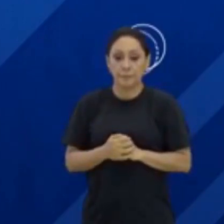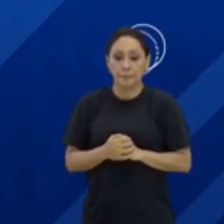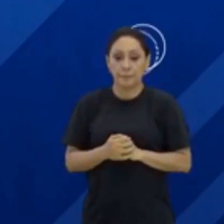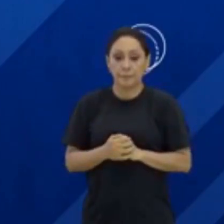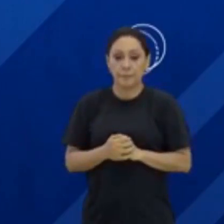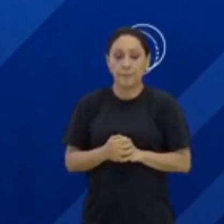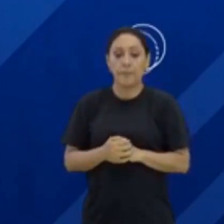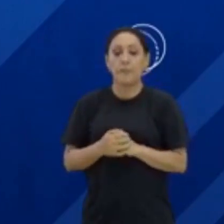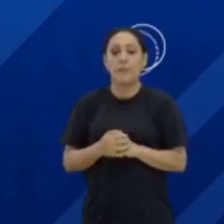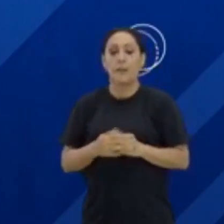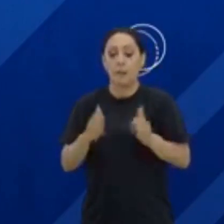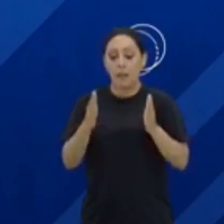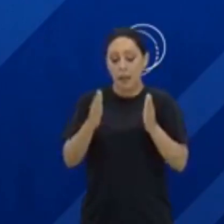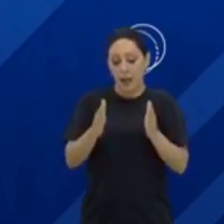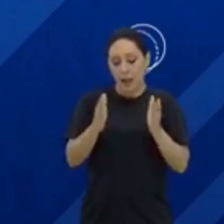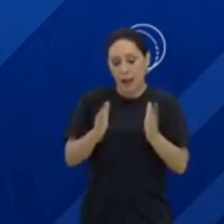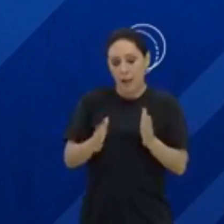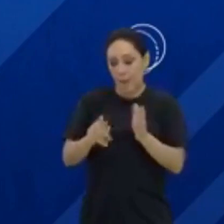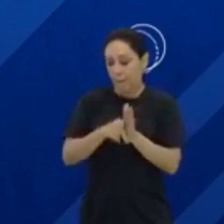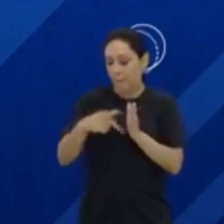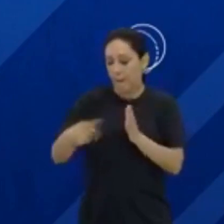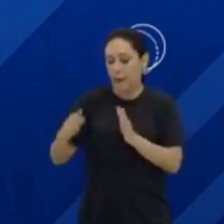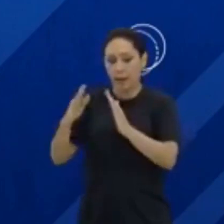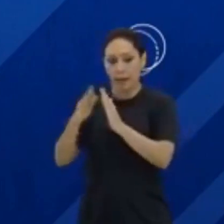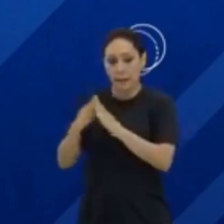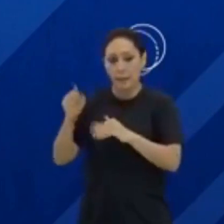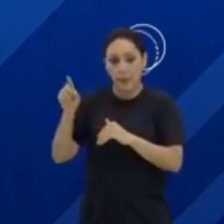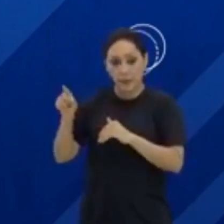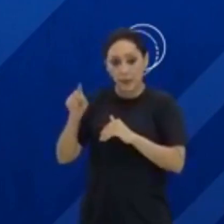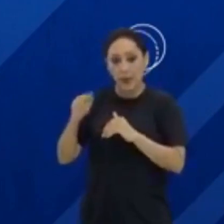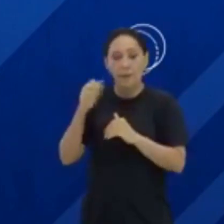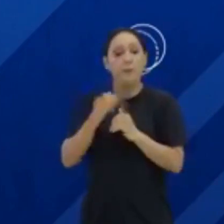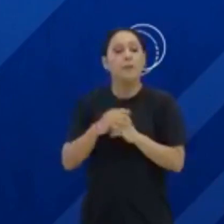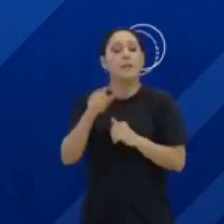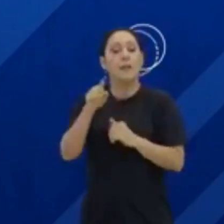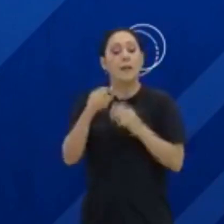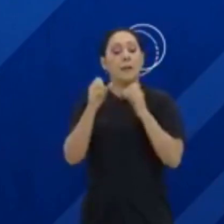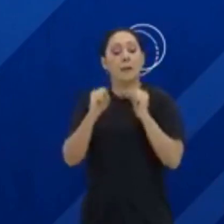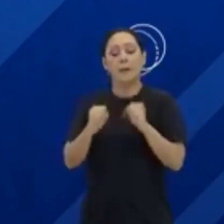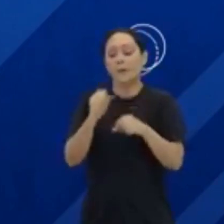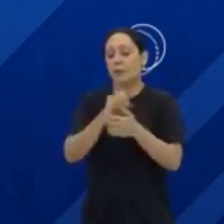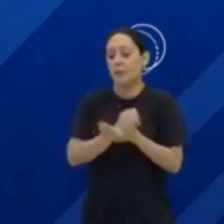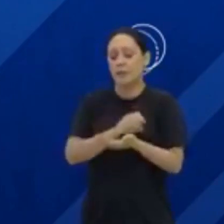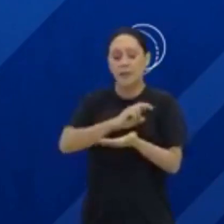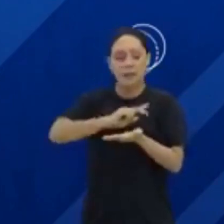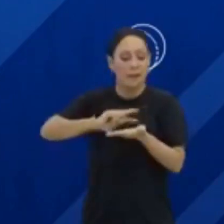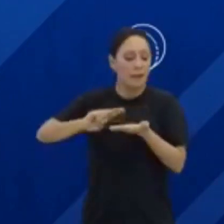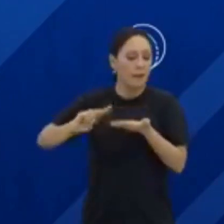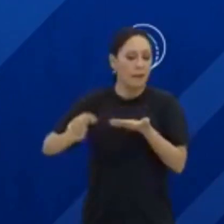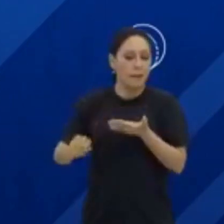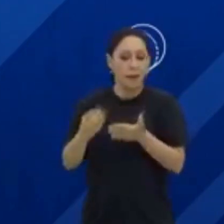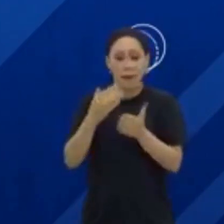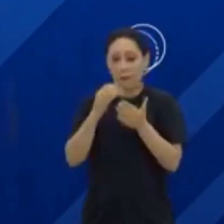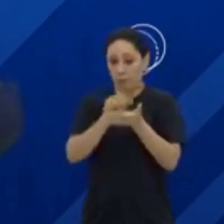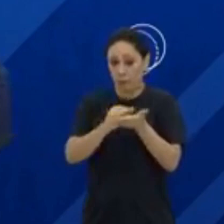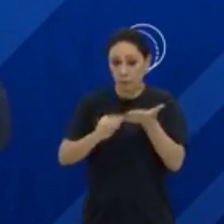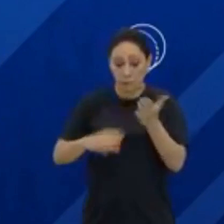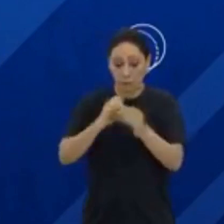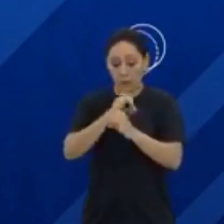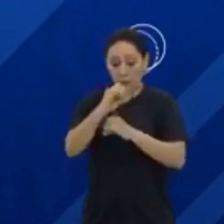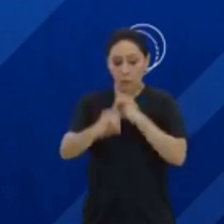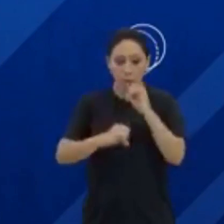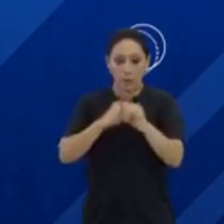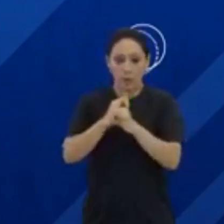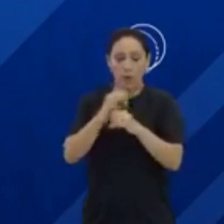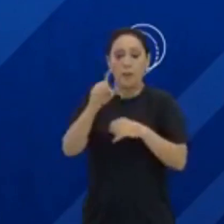www.seduc.pa.gov.br, na aba Para Casa. Lá você pode fazer vários exercícios online. E também